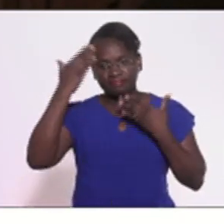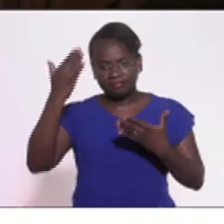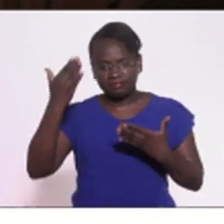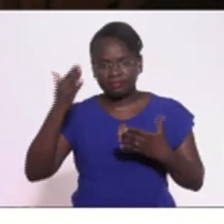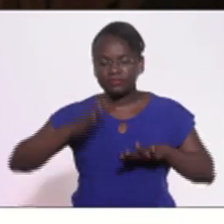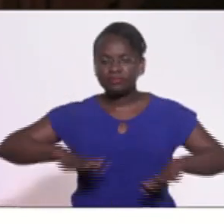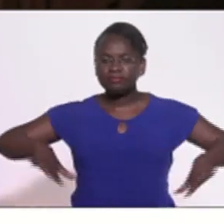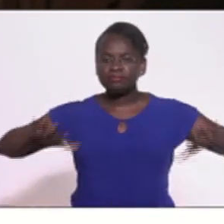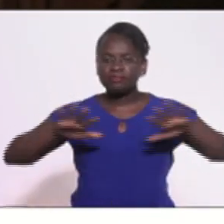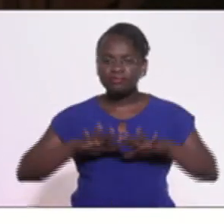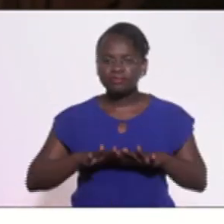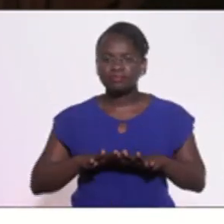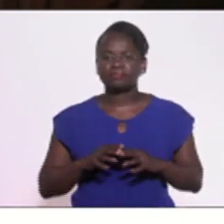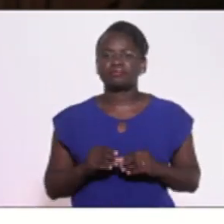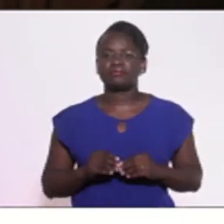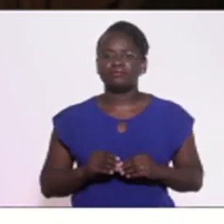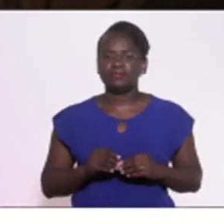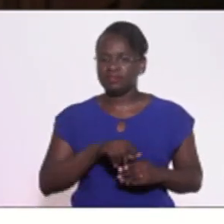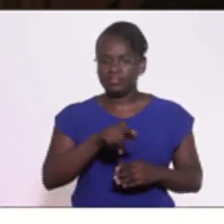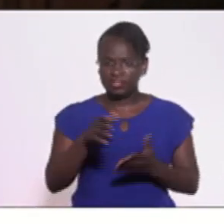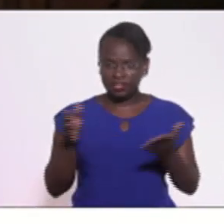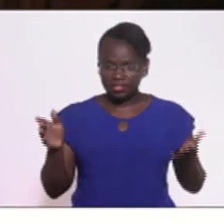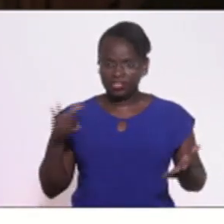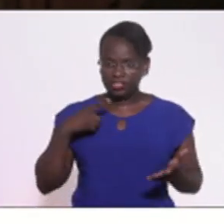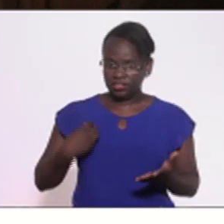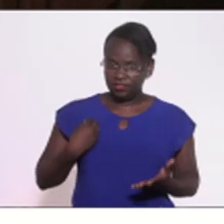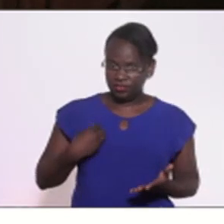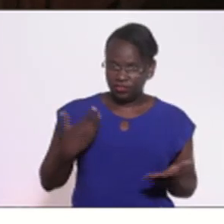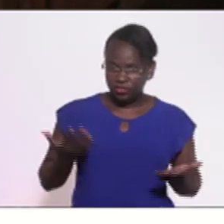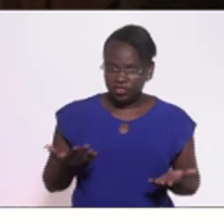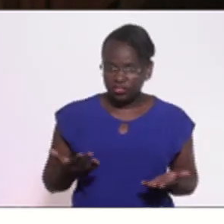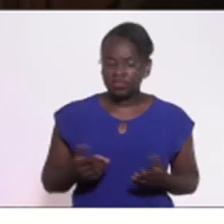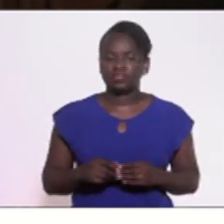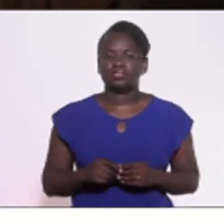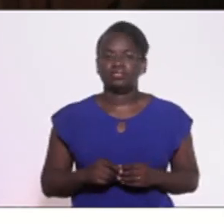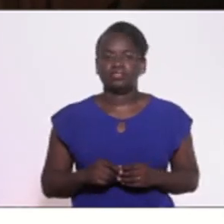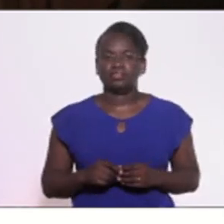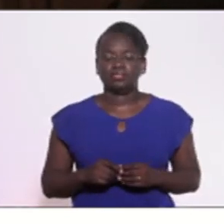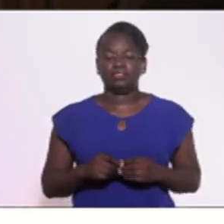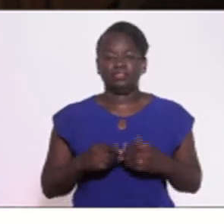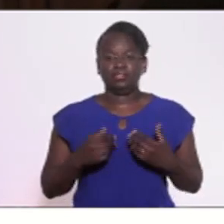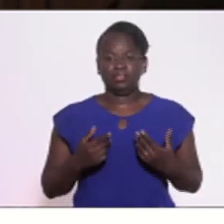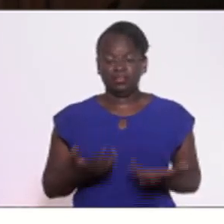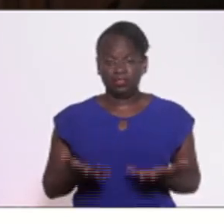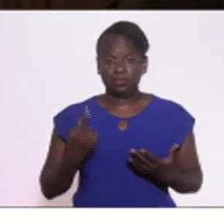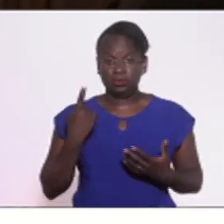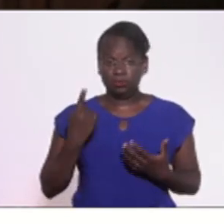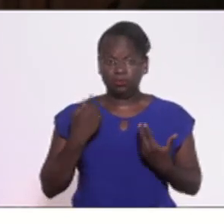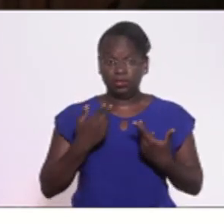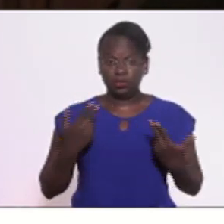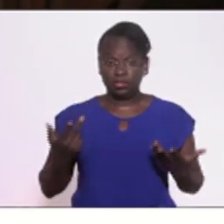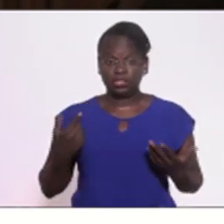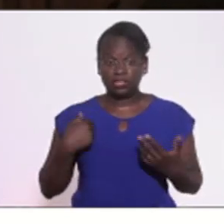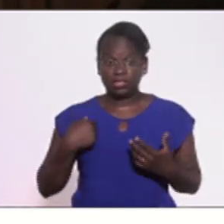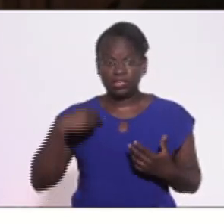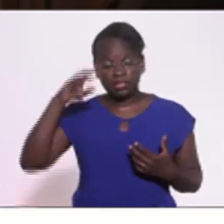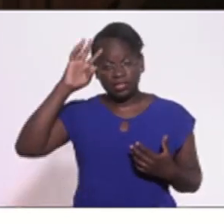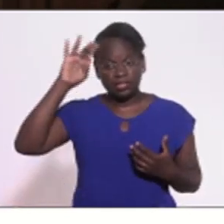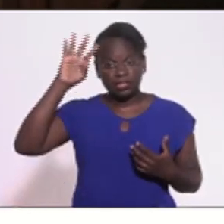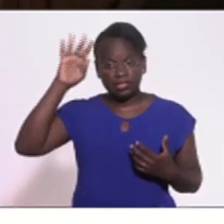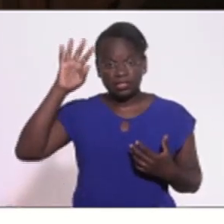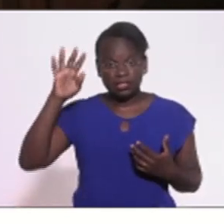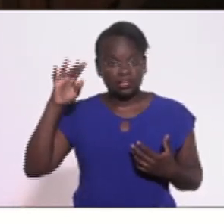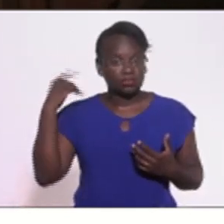a todos e a todas vocês que estão aqui presentes. E uma das coisas que passa pela nossa